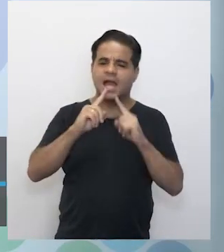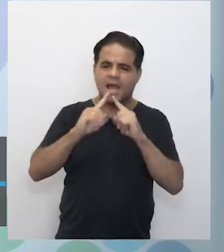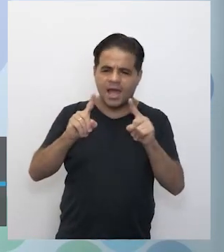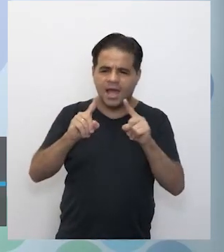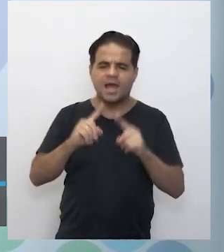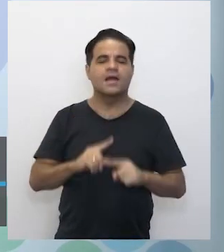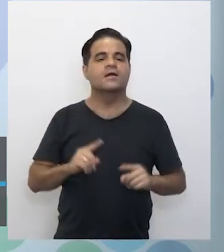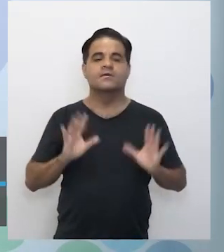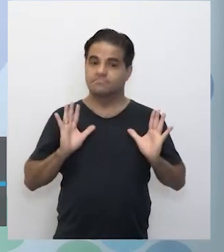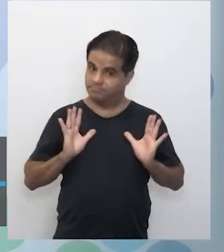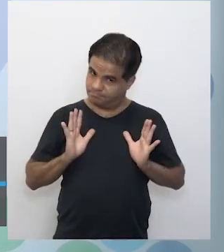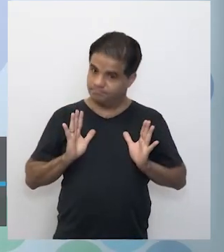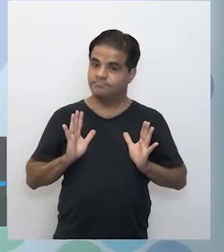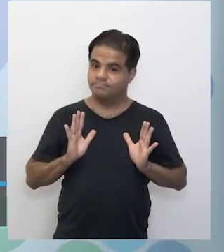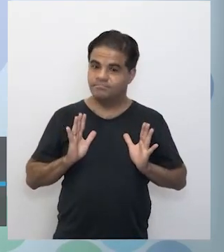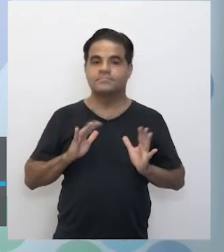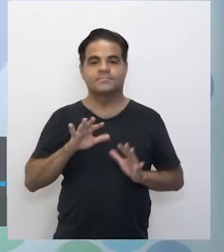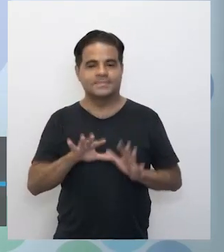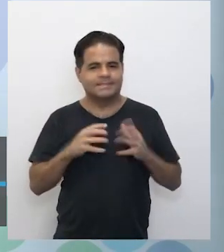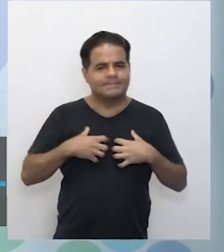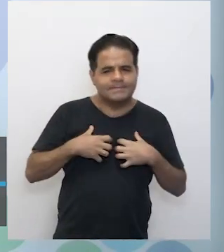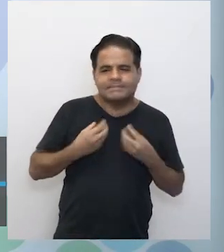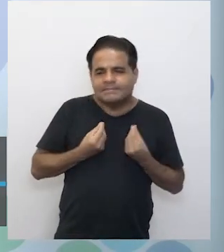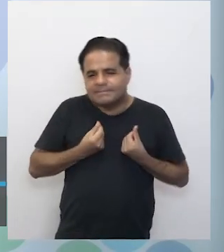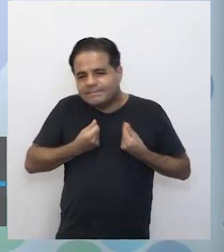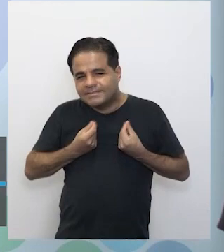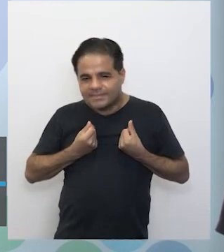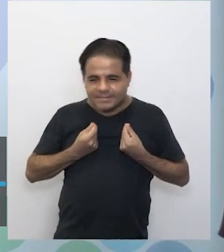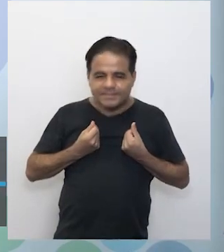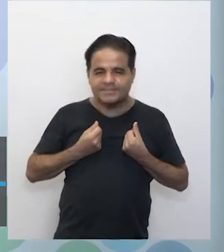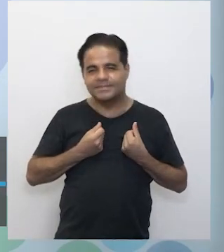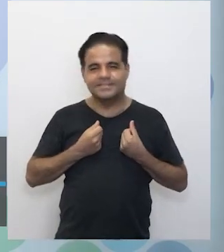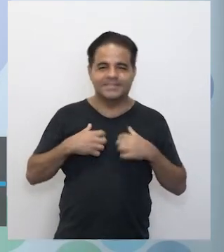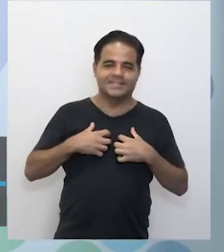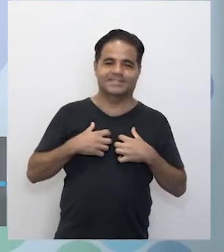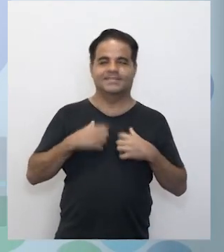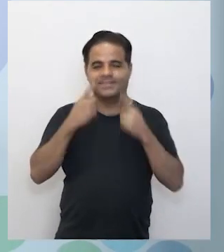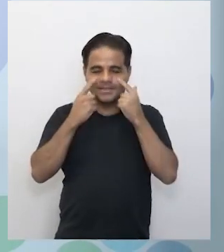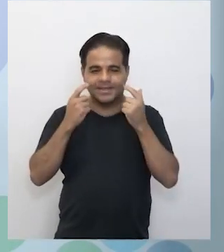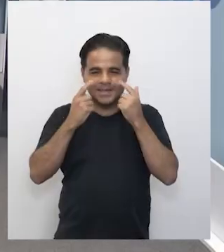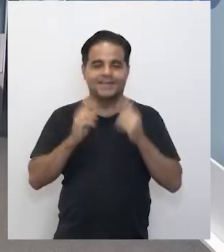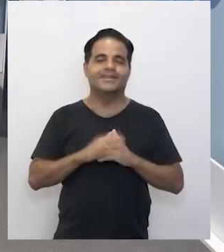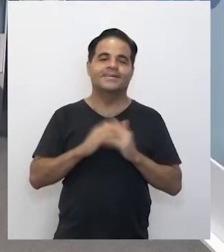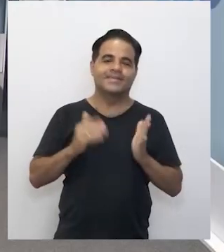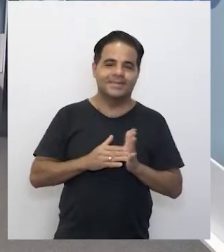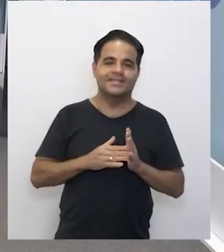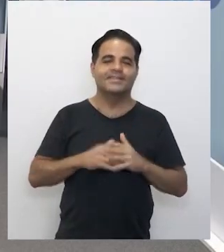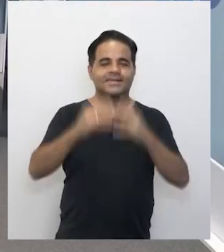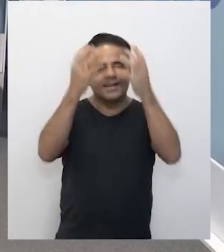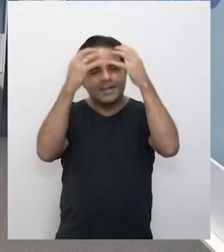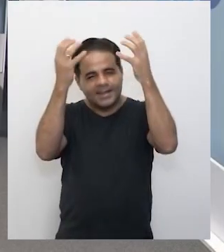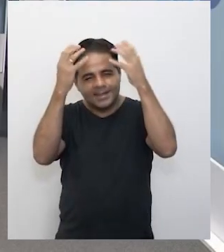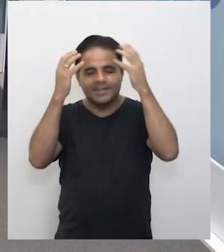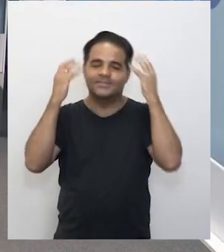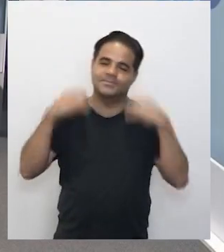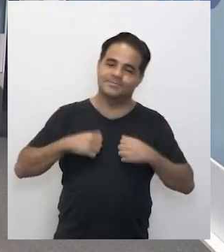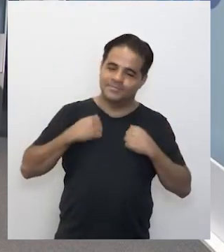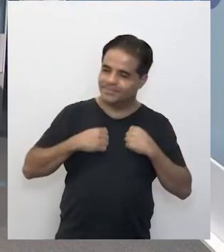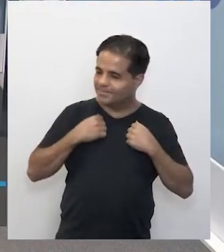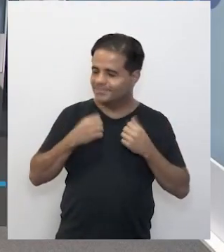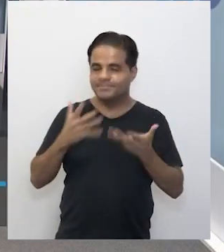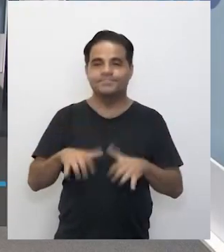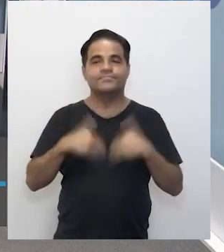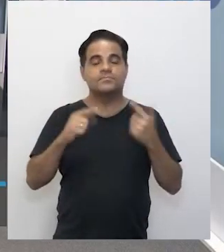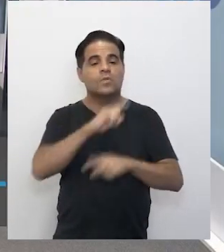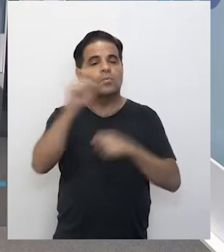mas sejam carinhosos, porque a gente é meio sensível, né? Só como Sim, é que a gente chora. A gente chora. Não, no chuveiro, né? Isso. Mas tudo bem, vamos lá.